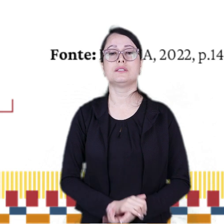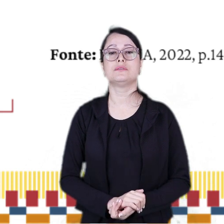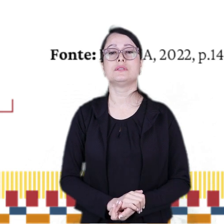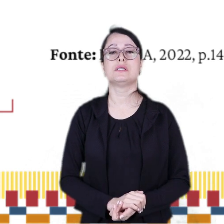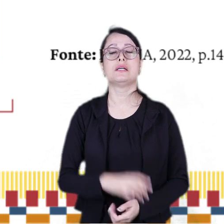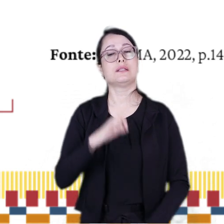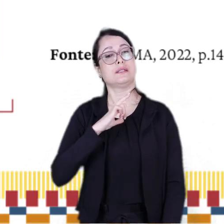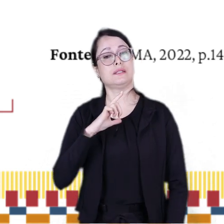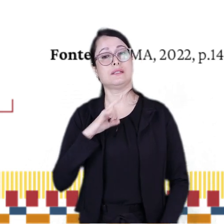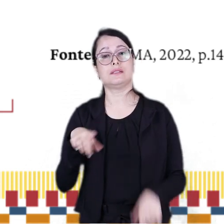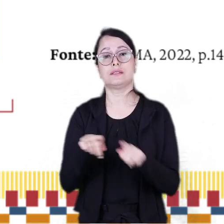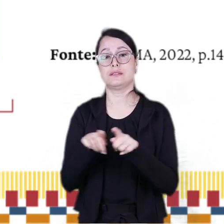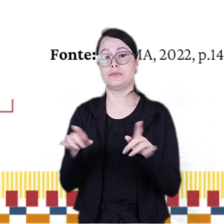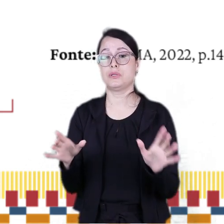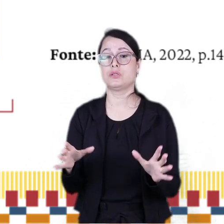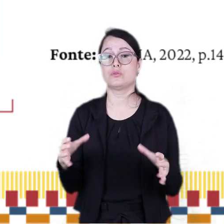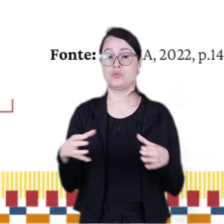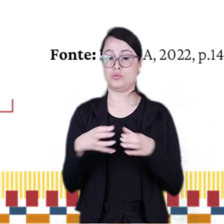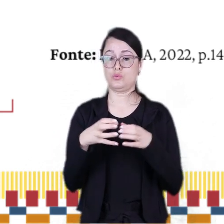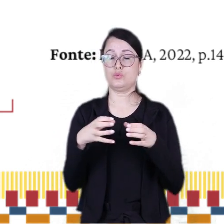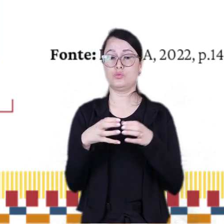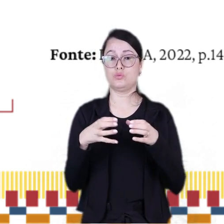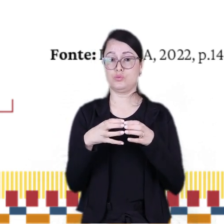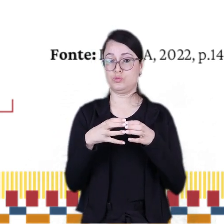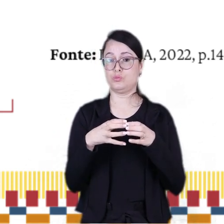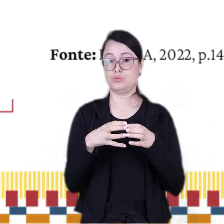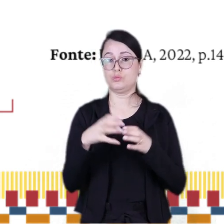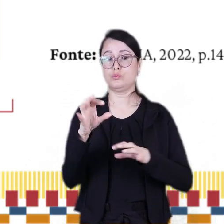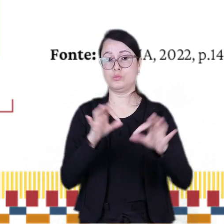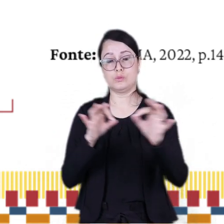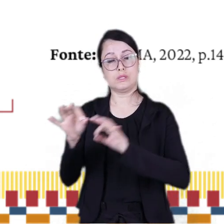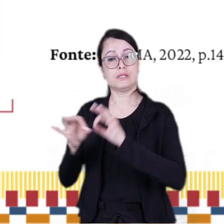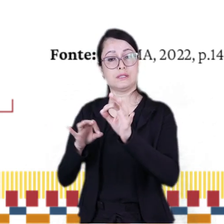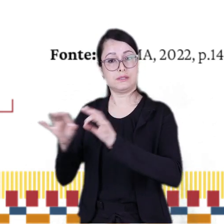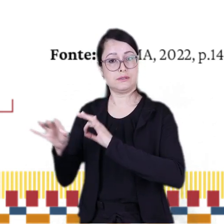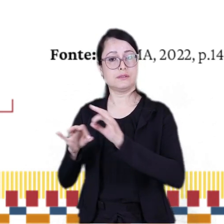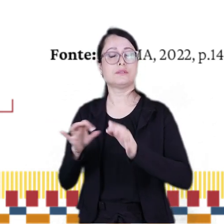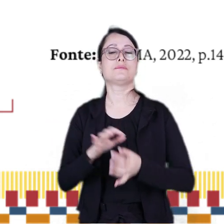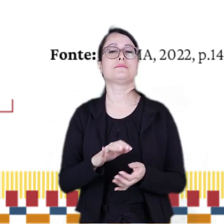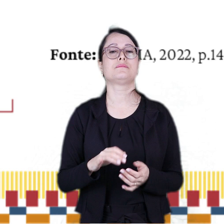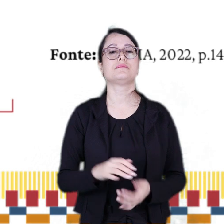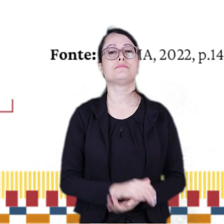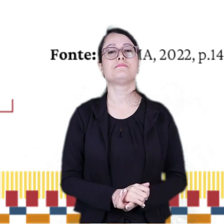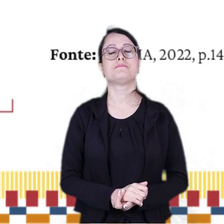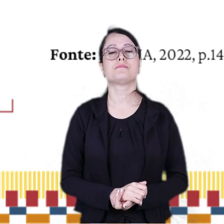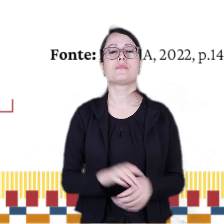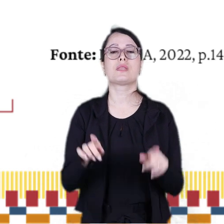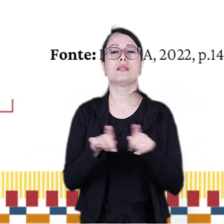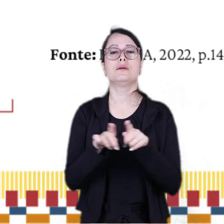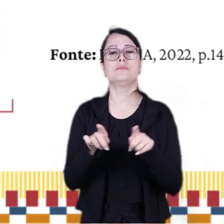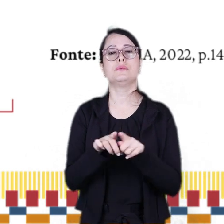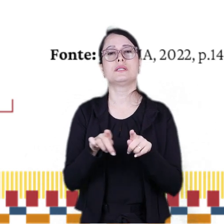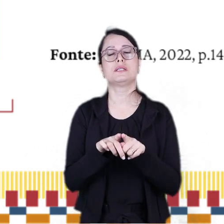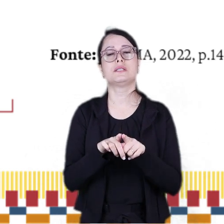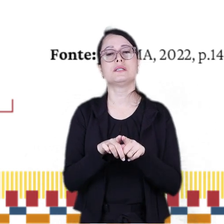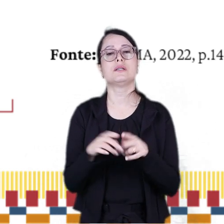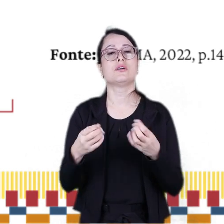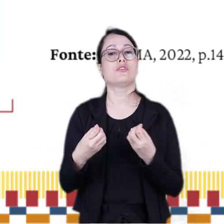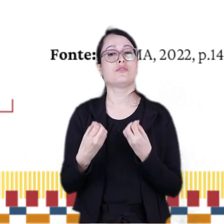meio de programas de aprendizagem por meio de uma oferta de conjunto de fix articuladas